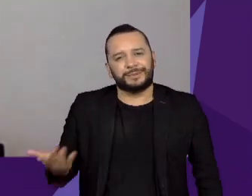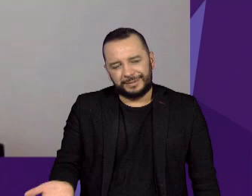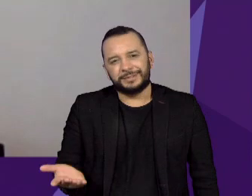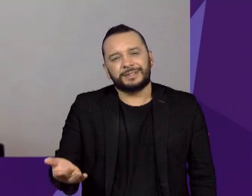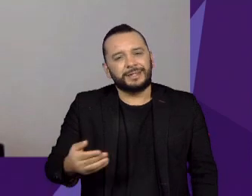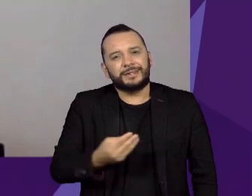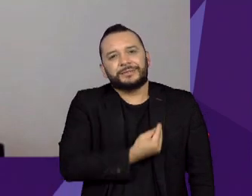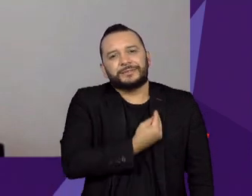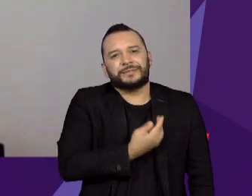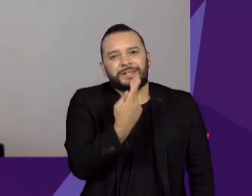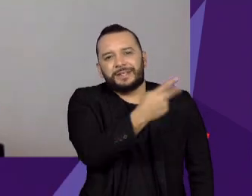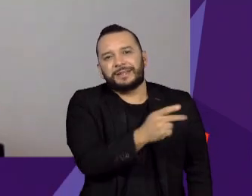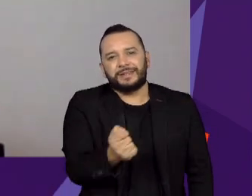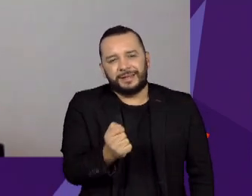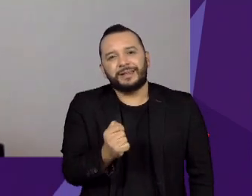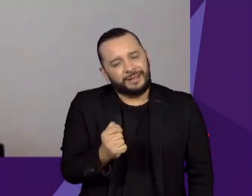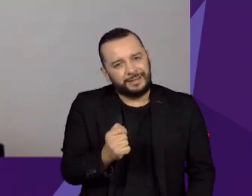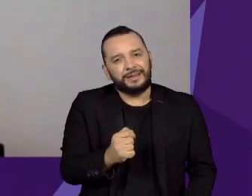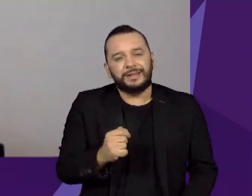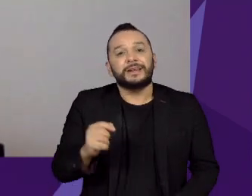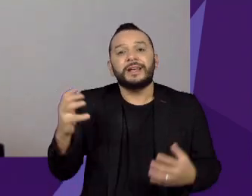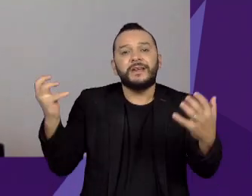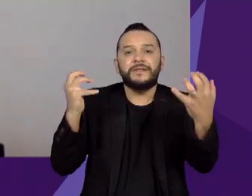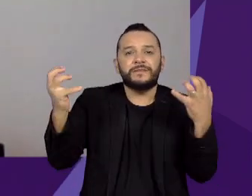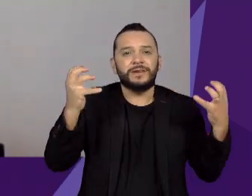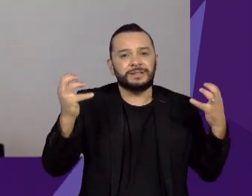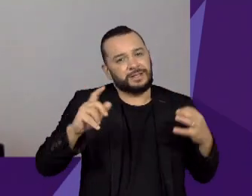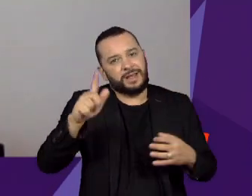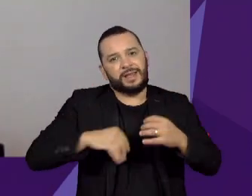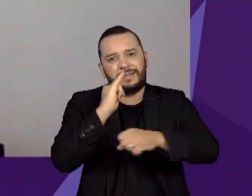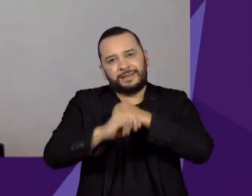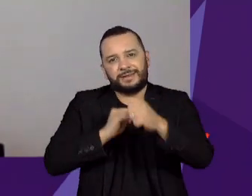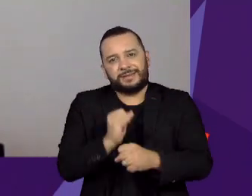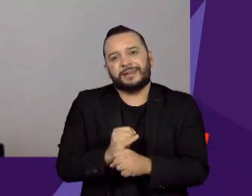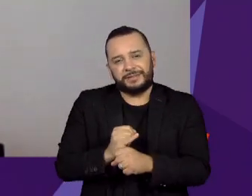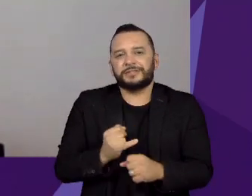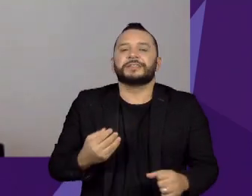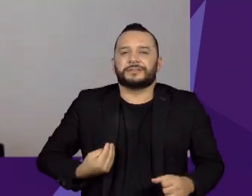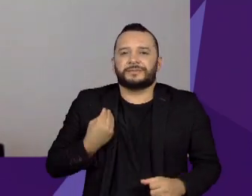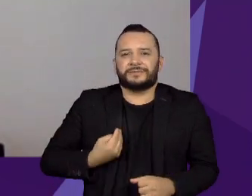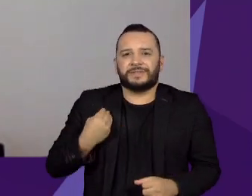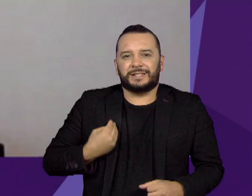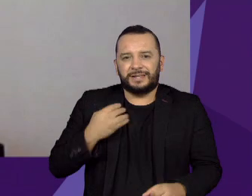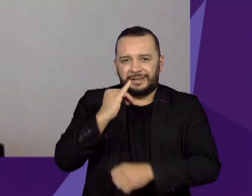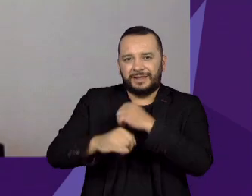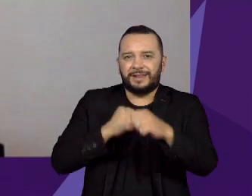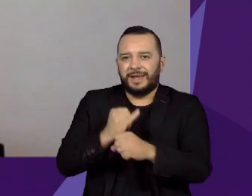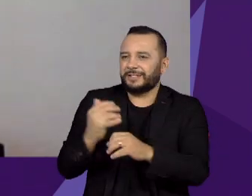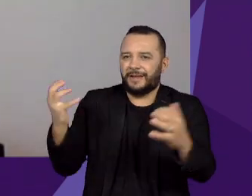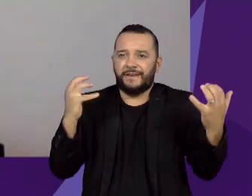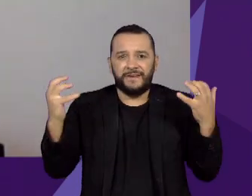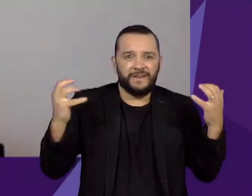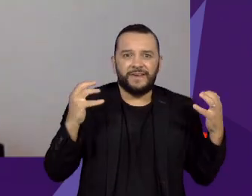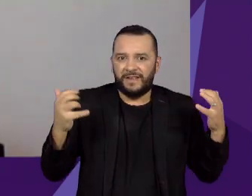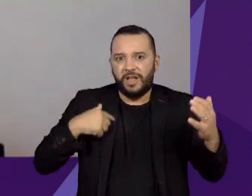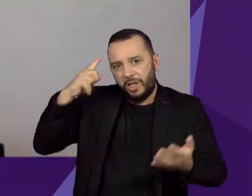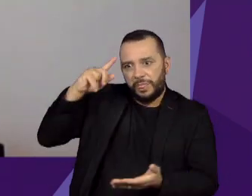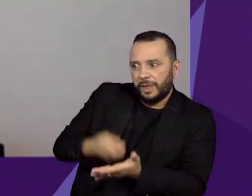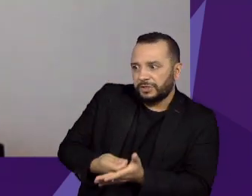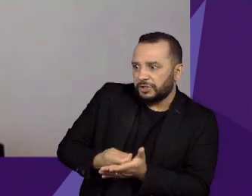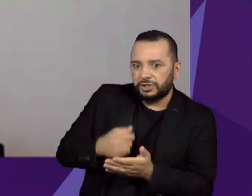a vida dele pela internet, eles têm uma ocupação de internet muito forte. Então, o que o